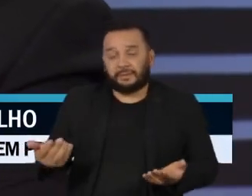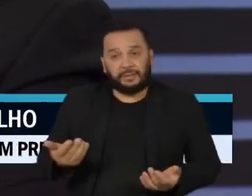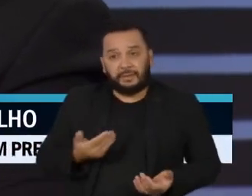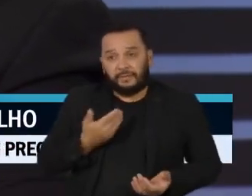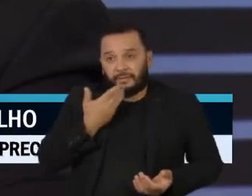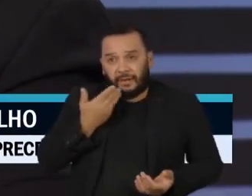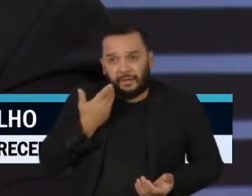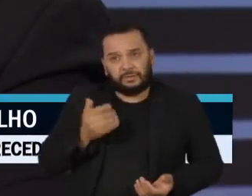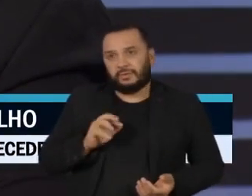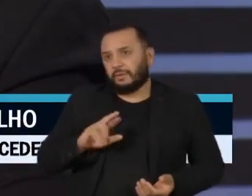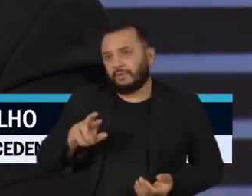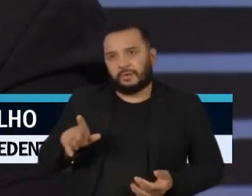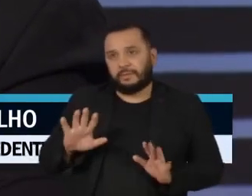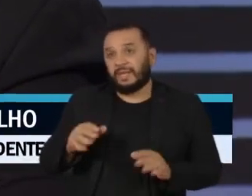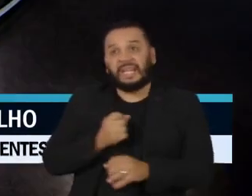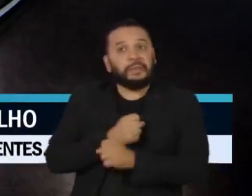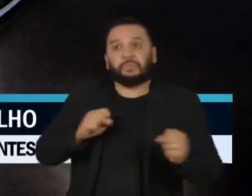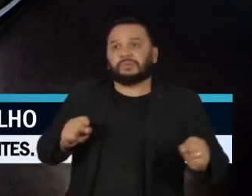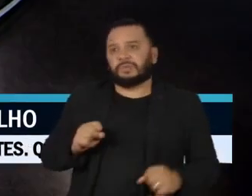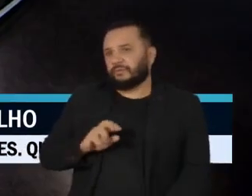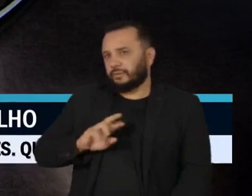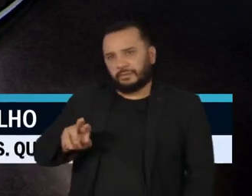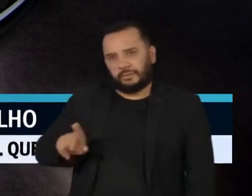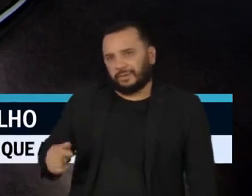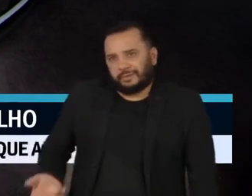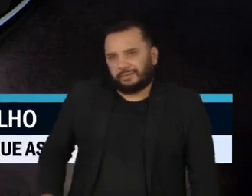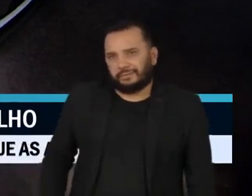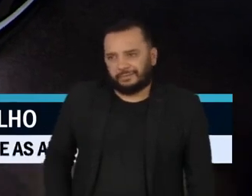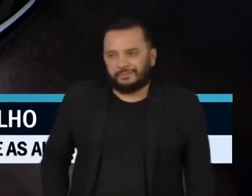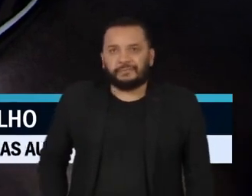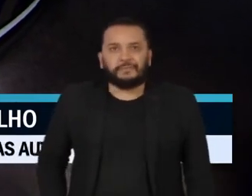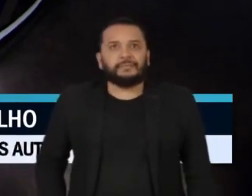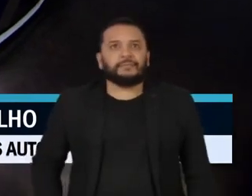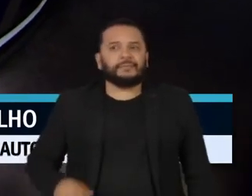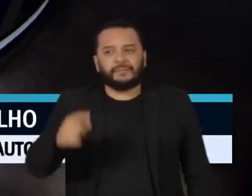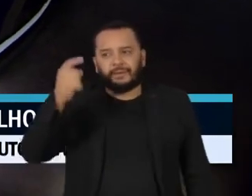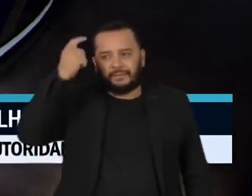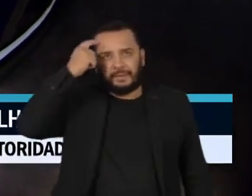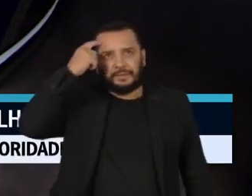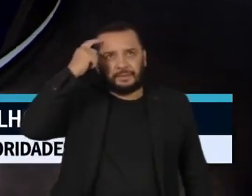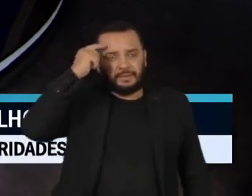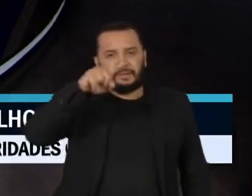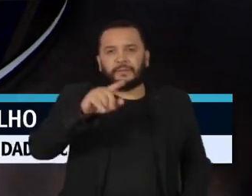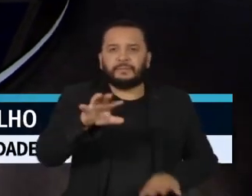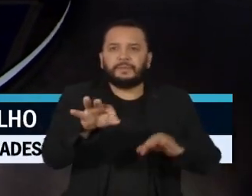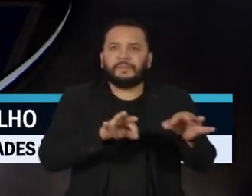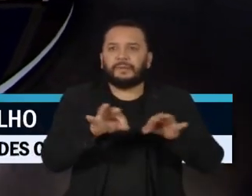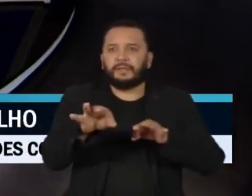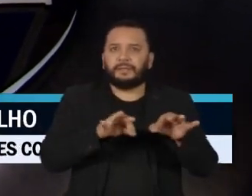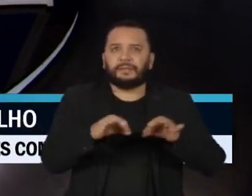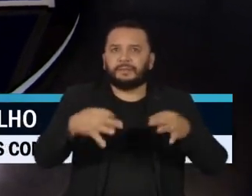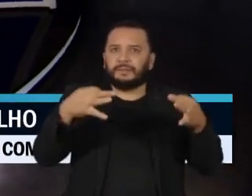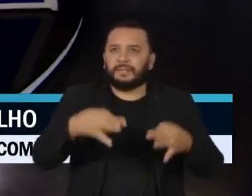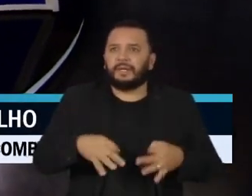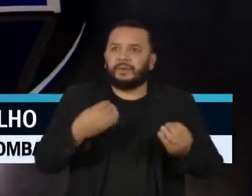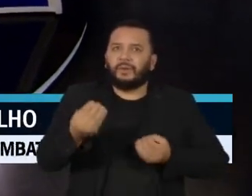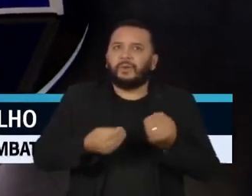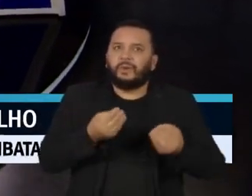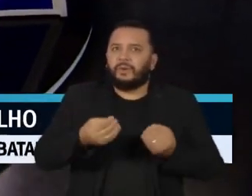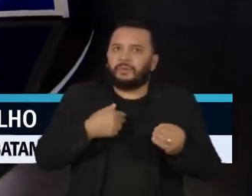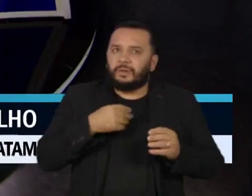uma impossibilidade também. E pensando nessa preparação que a Cortella citou, na preparação ideal, como é que a educação